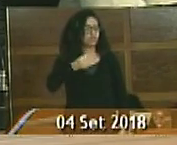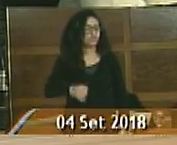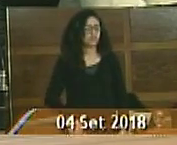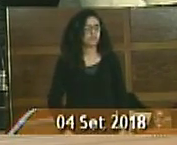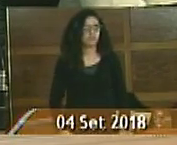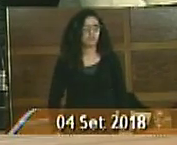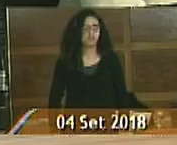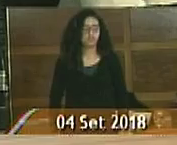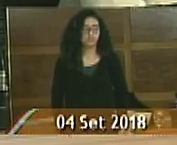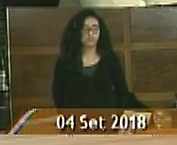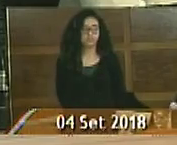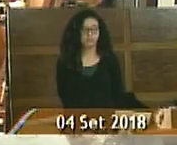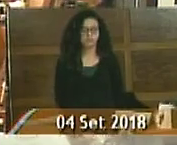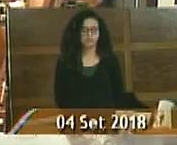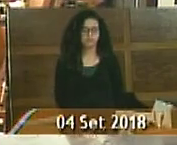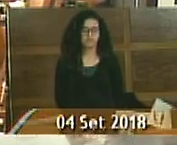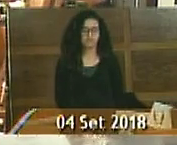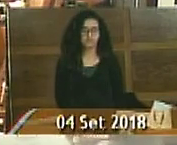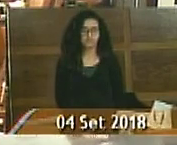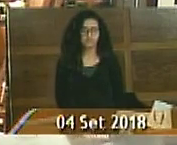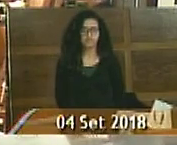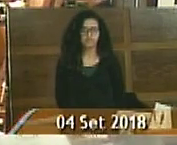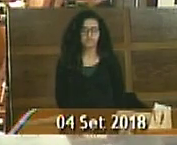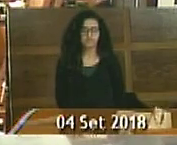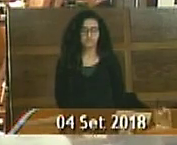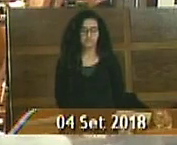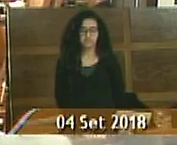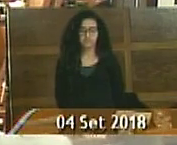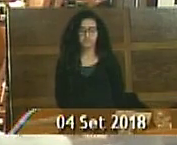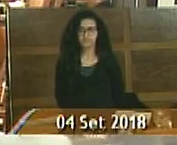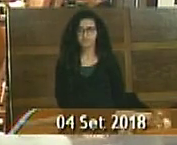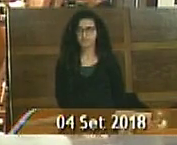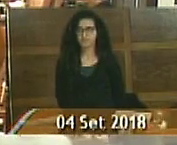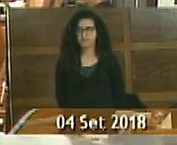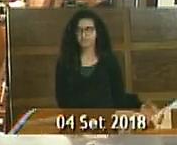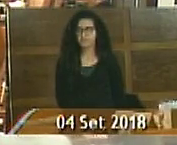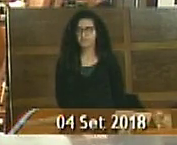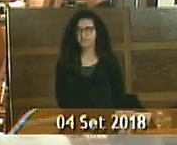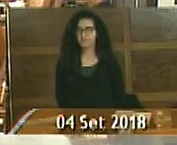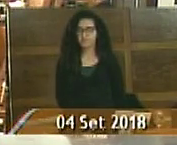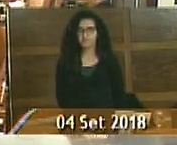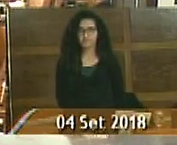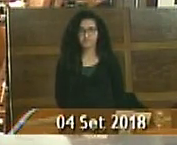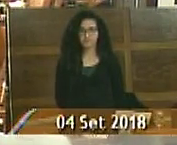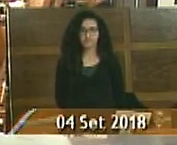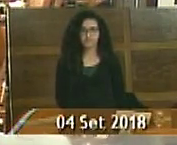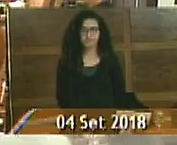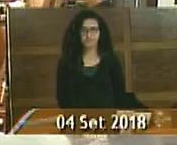não está vendo, não? Não, é que eu não.